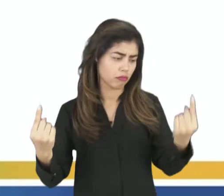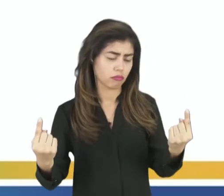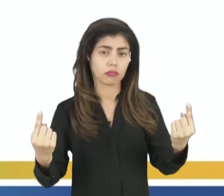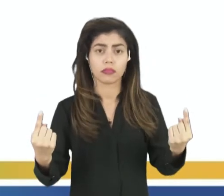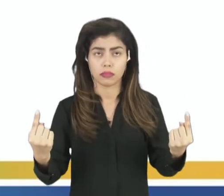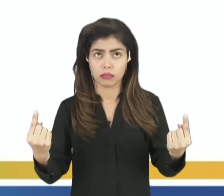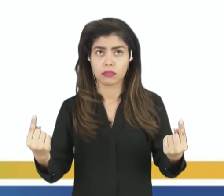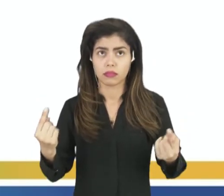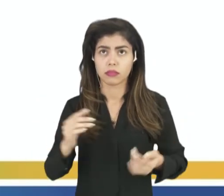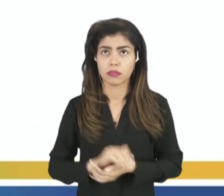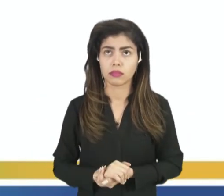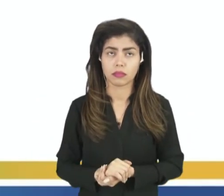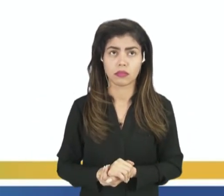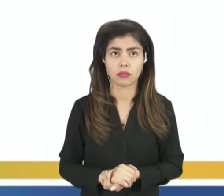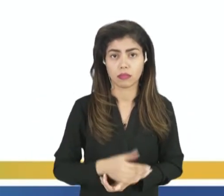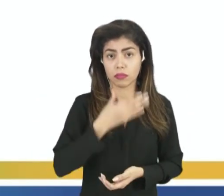outro